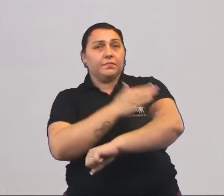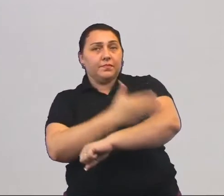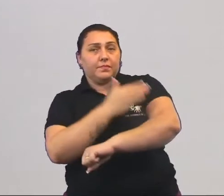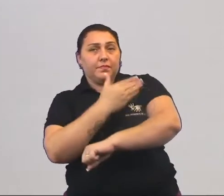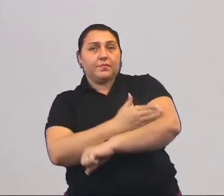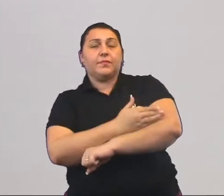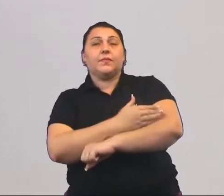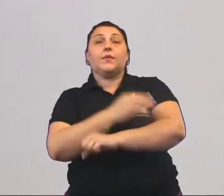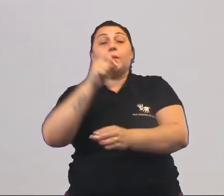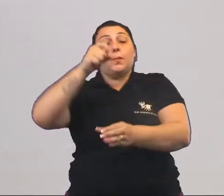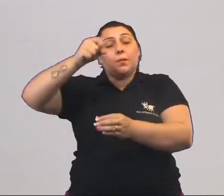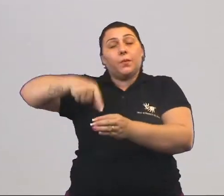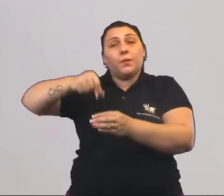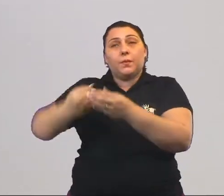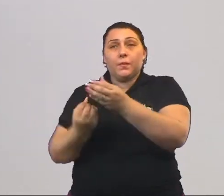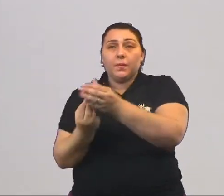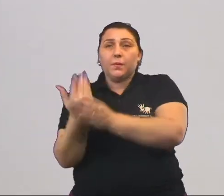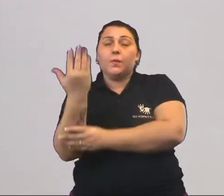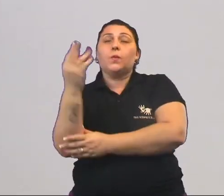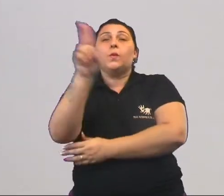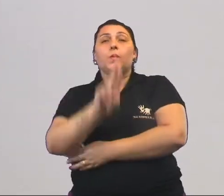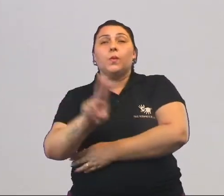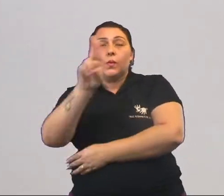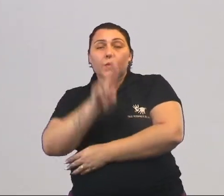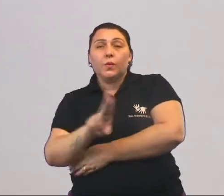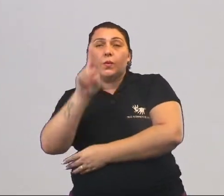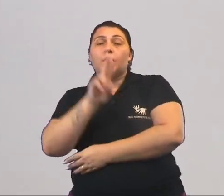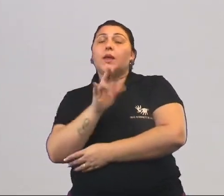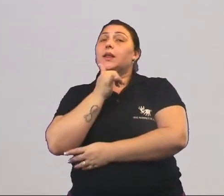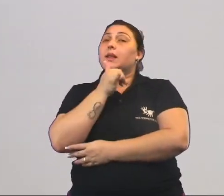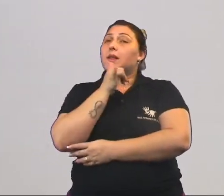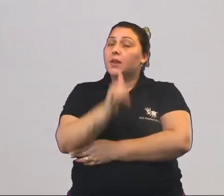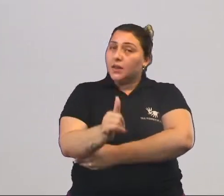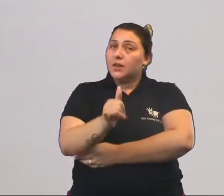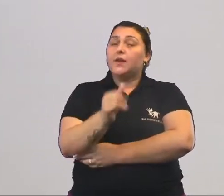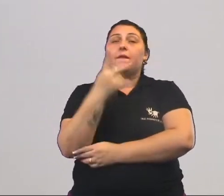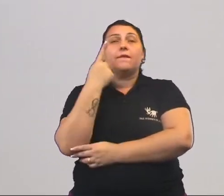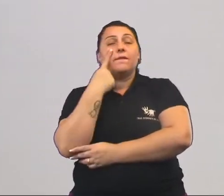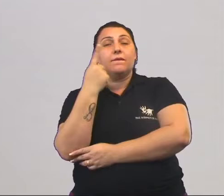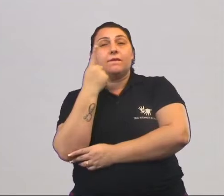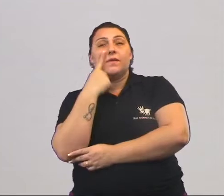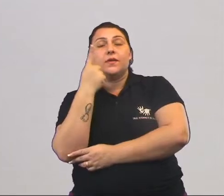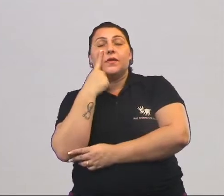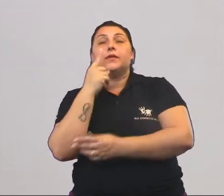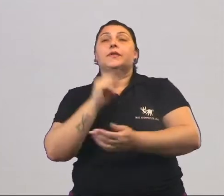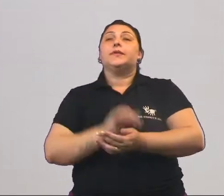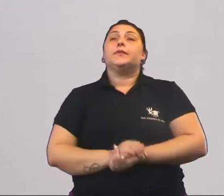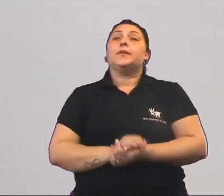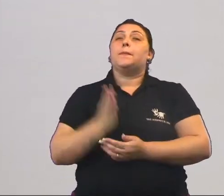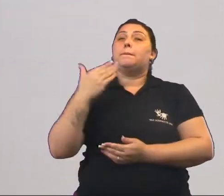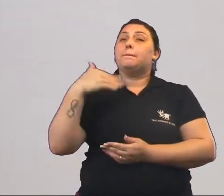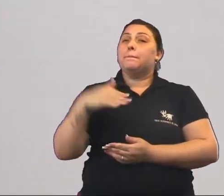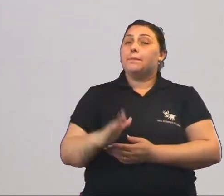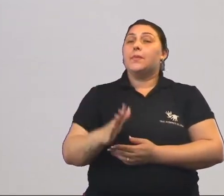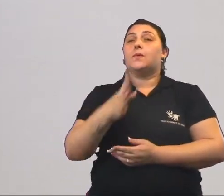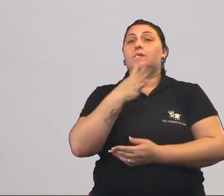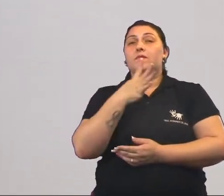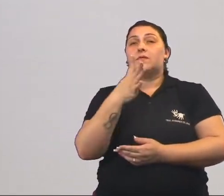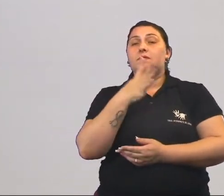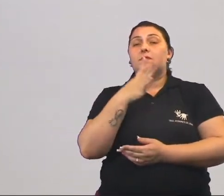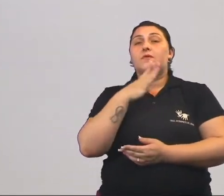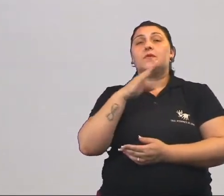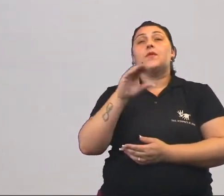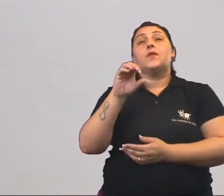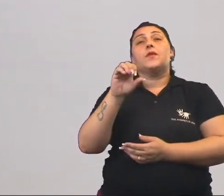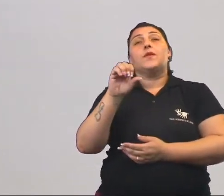o reflorestamento, usando fontes alternativas de energia, tendo em vista que as fontes mais comuns, que são dos